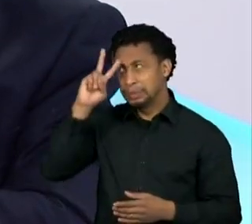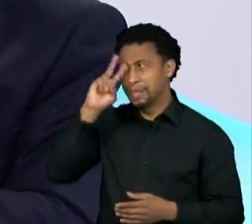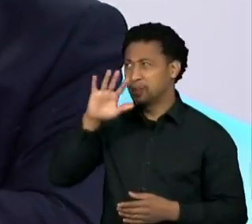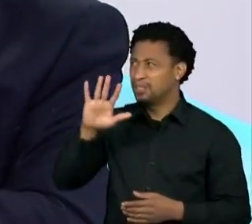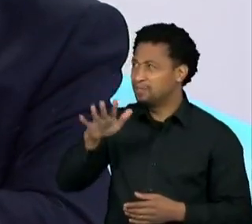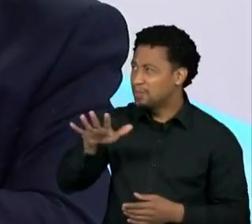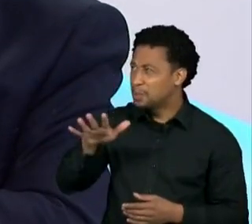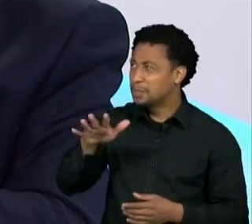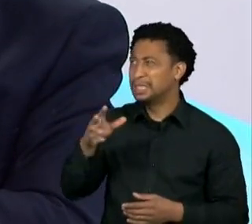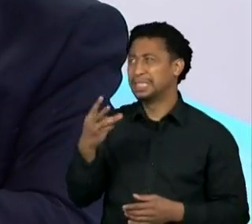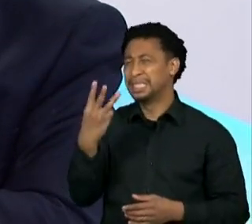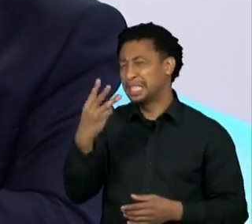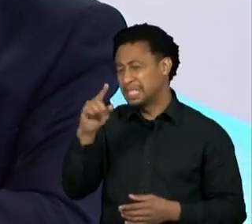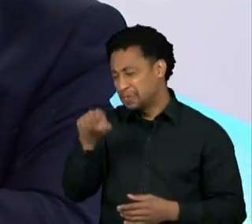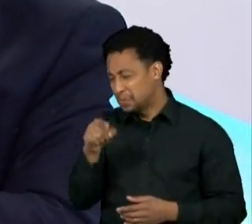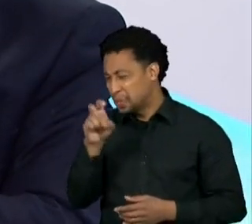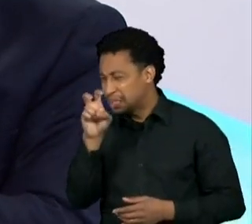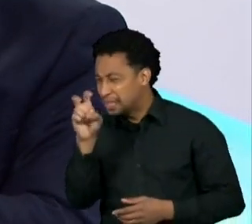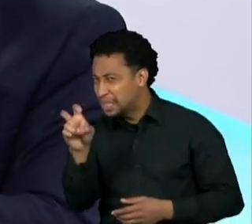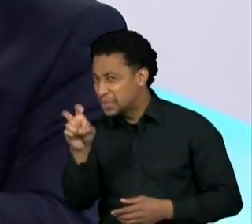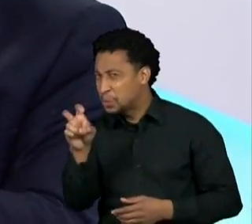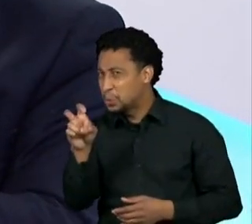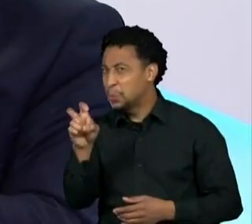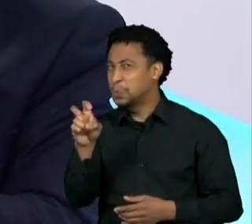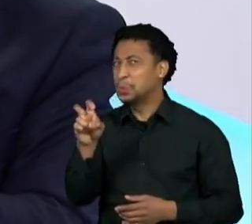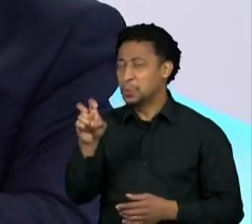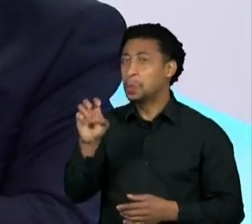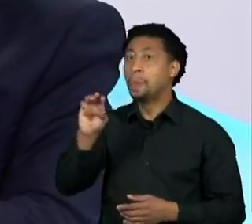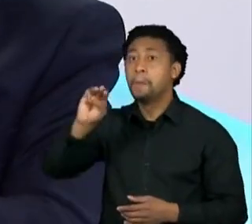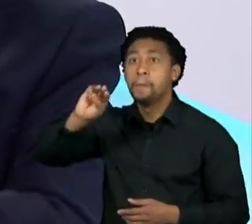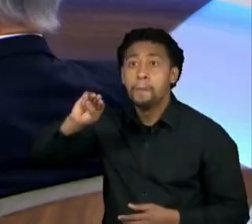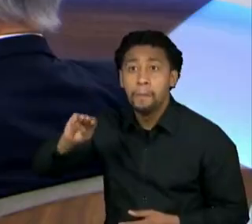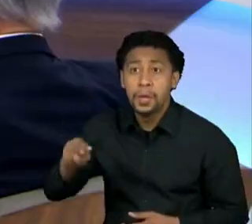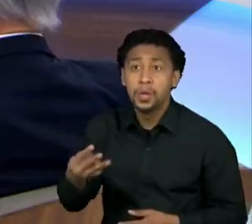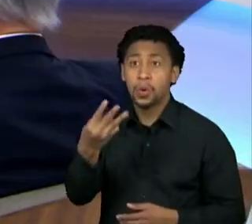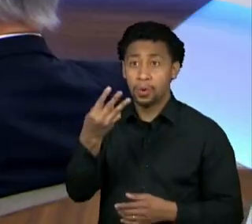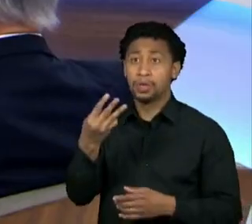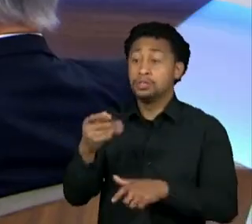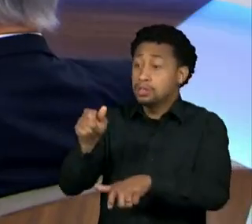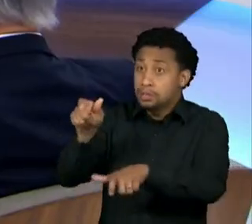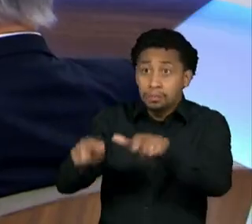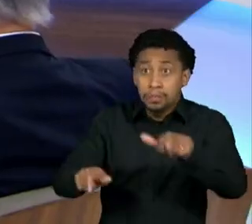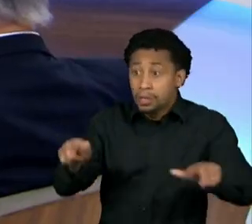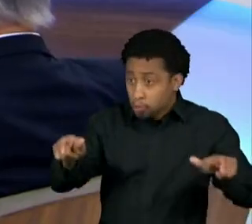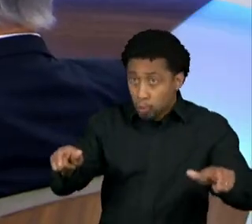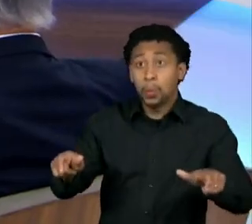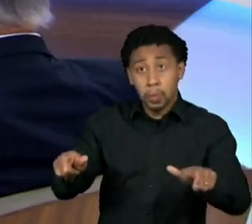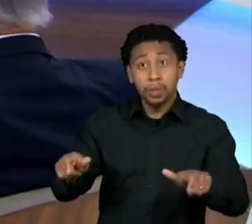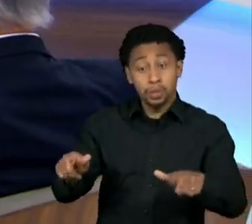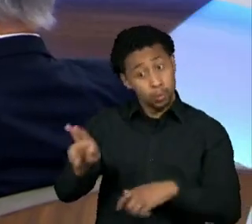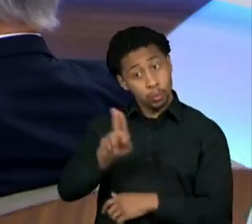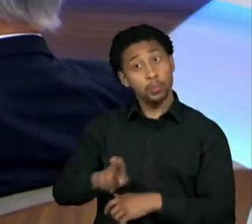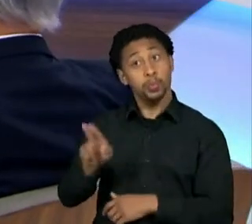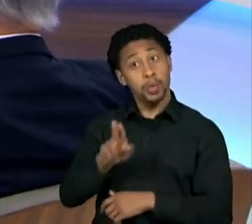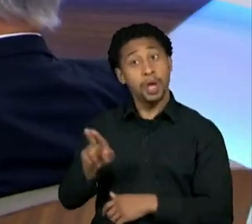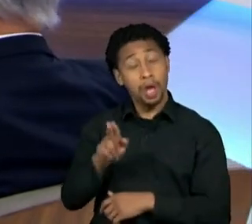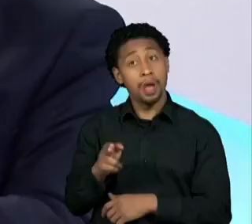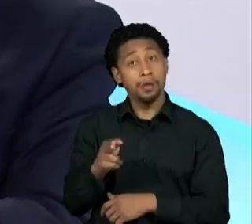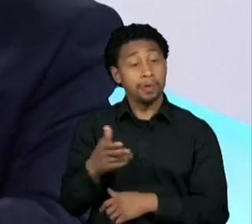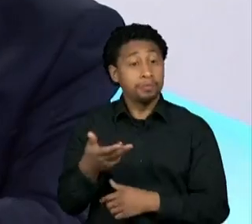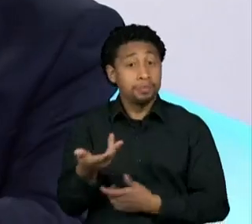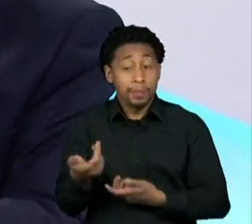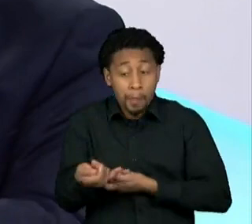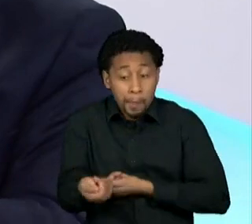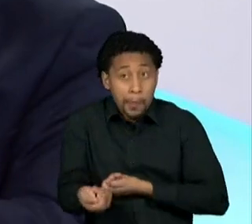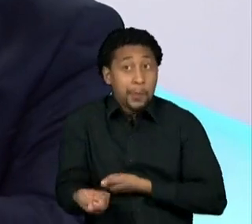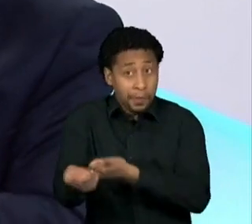3,53 e meio milhões de famílias que recebiam alguns desses vaca o que foi feito ali depois que constataram